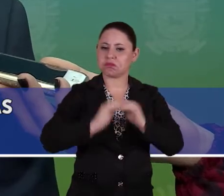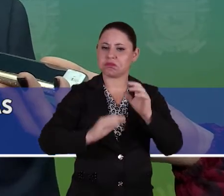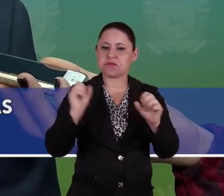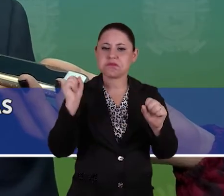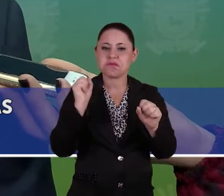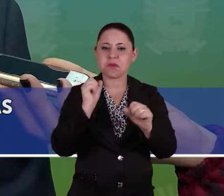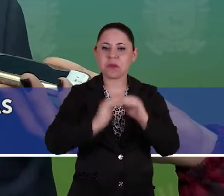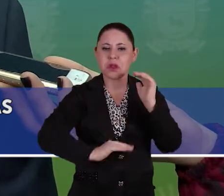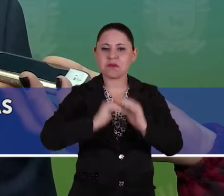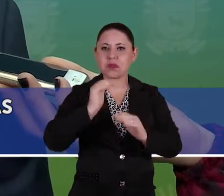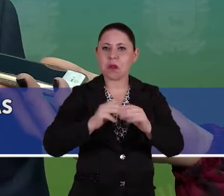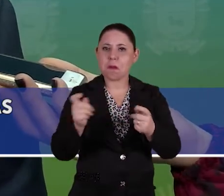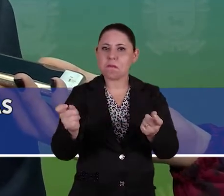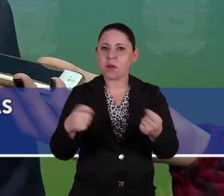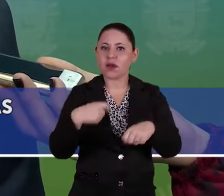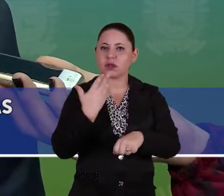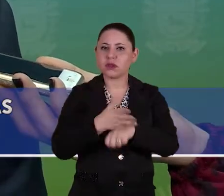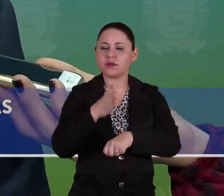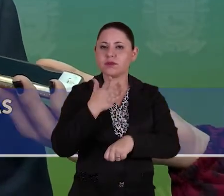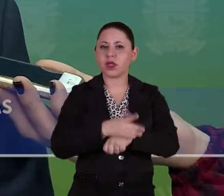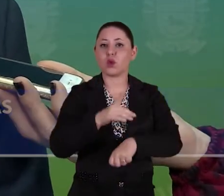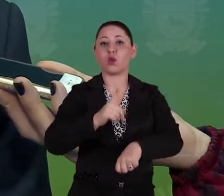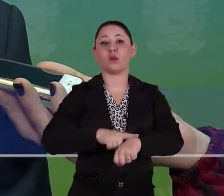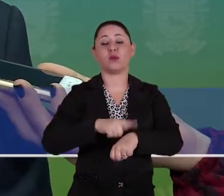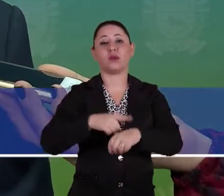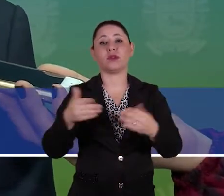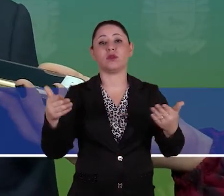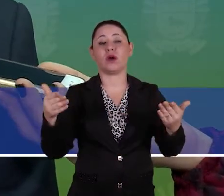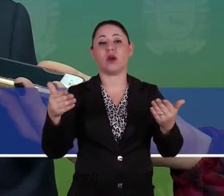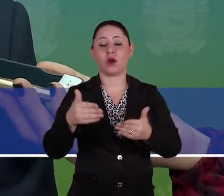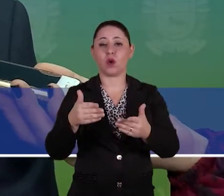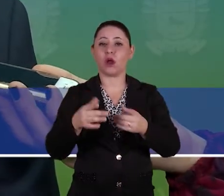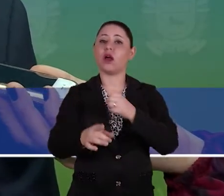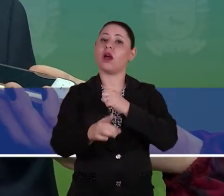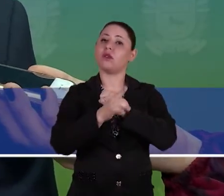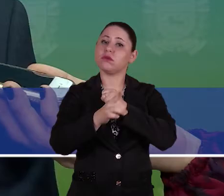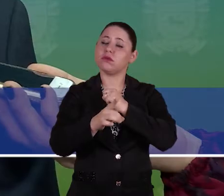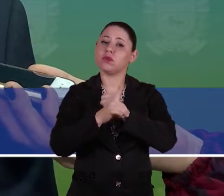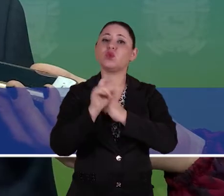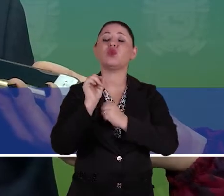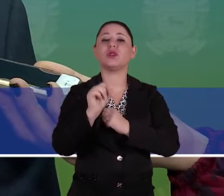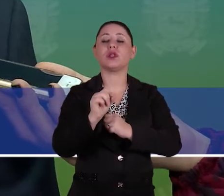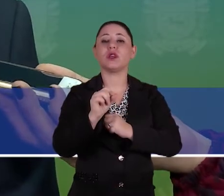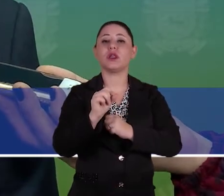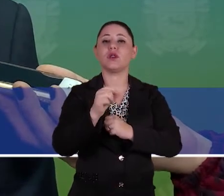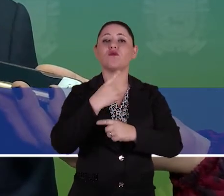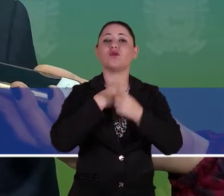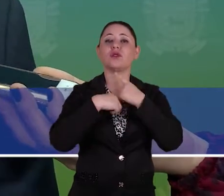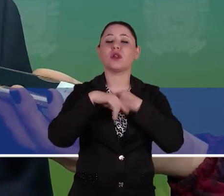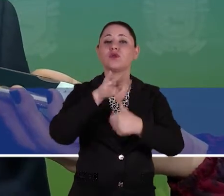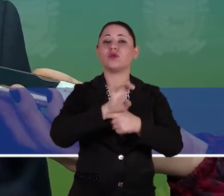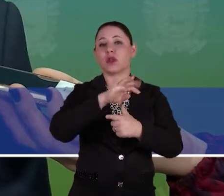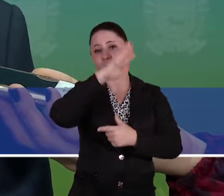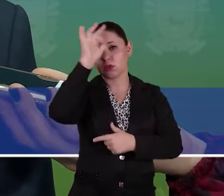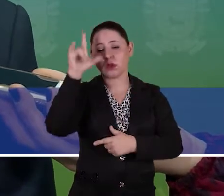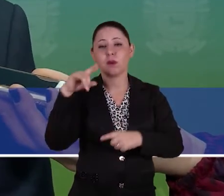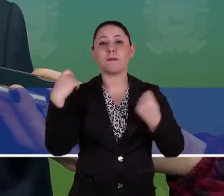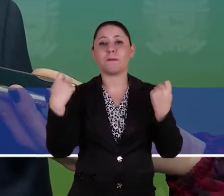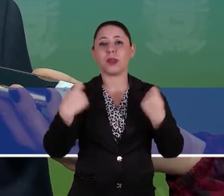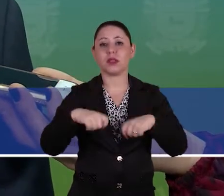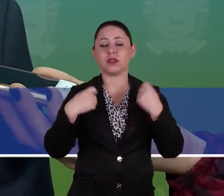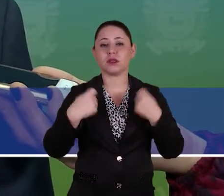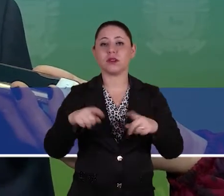obra qualificada, treinada e que neste momento atende aos interesses do Mato Grosso do Sul e atende